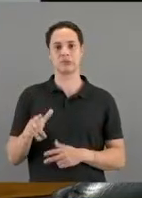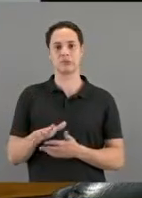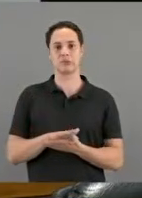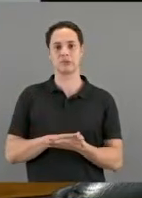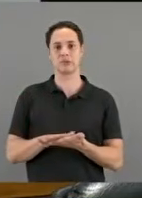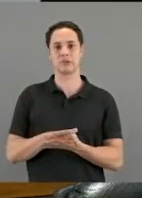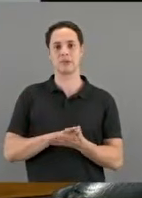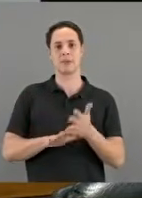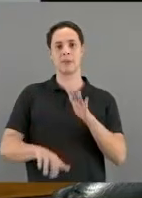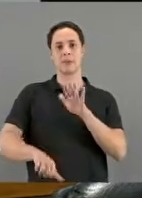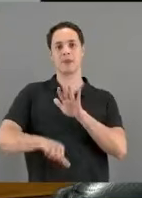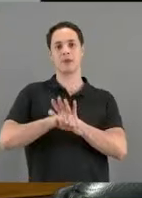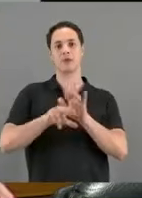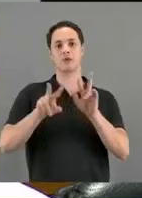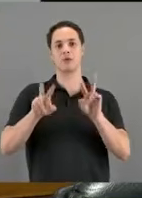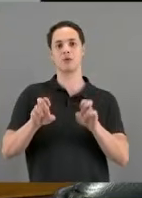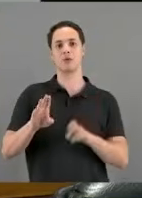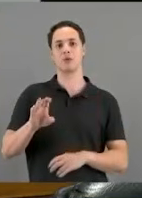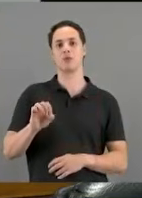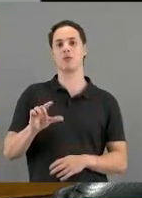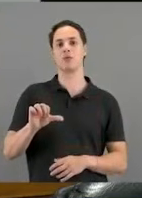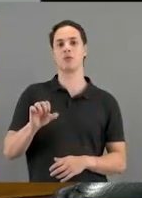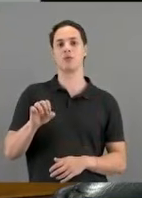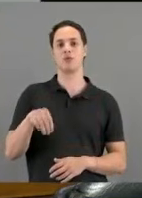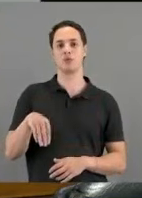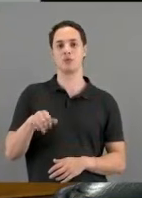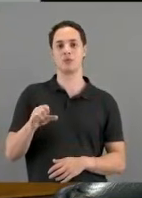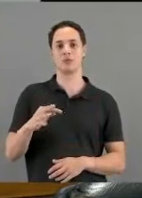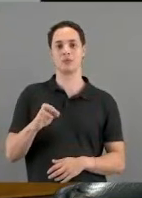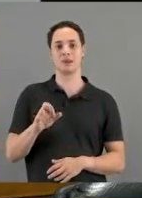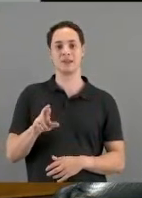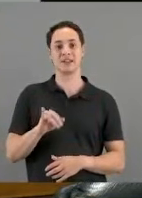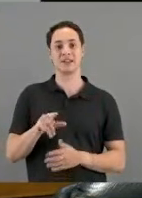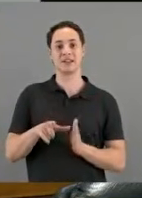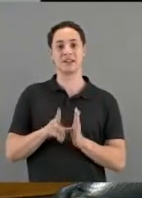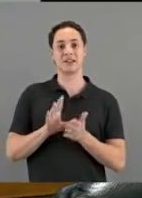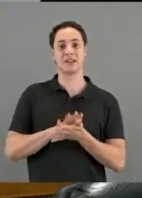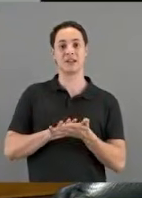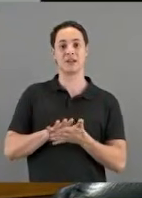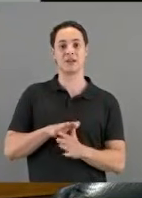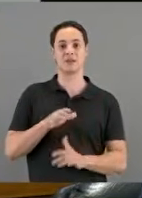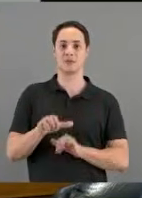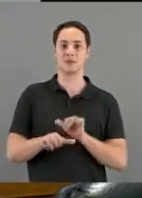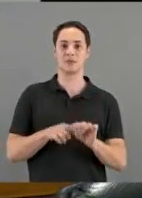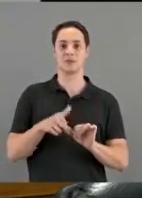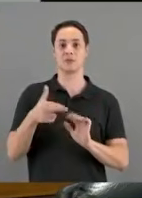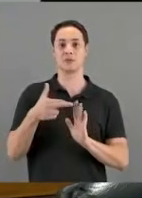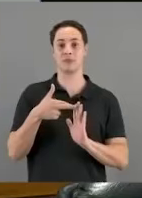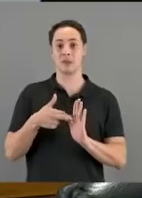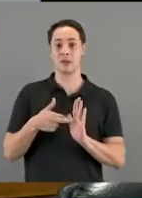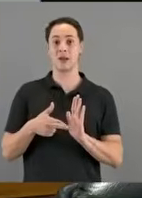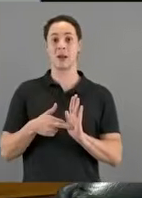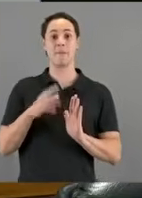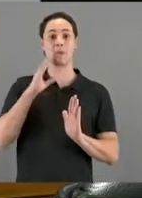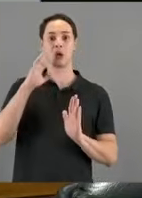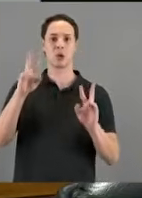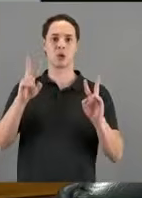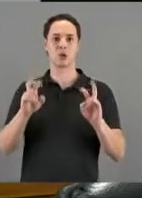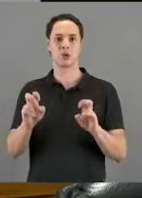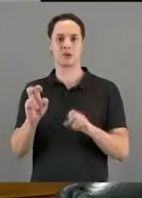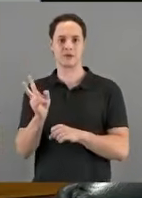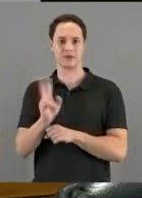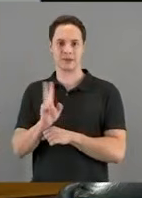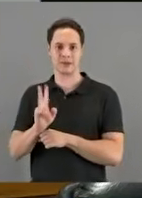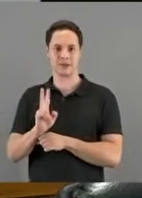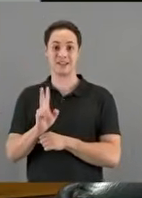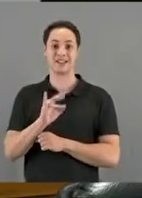criminoso do Bolsomaster se eles não tivessem mudado as regras, inclusive de fiscalização.